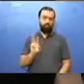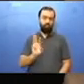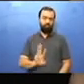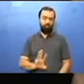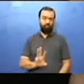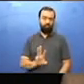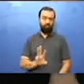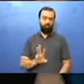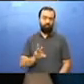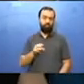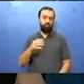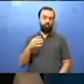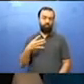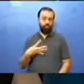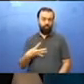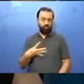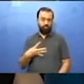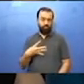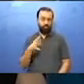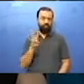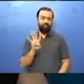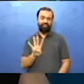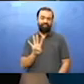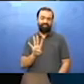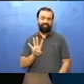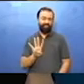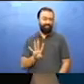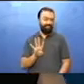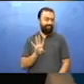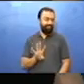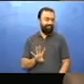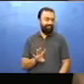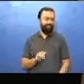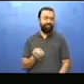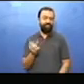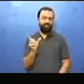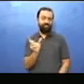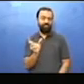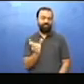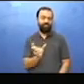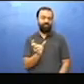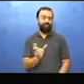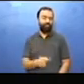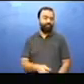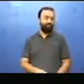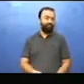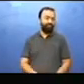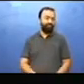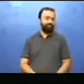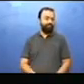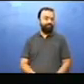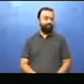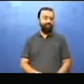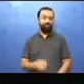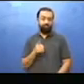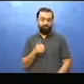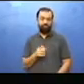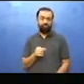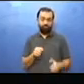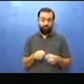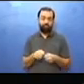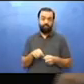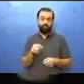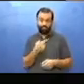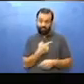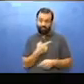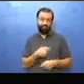2, 3, 4. Nós temos 4 palavras neste título. A sua apostila ficou dessa forma? Muito